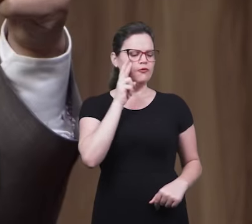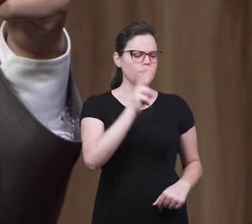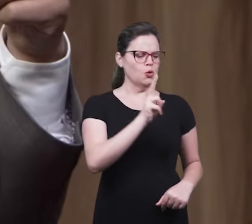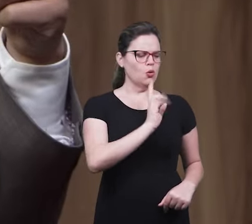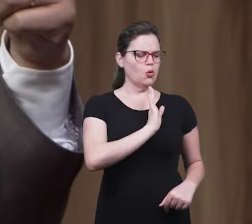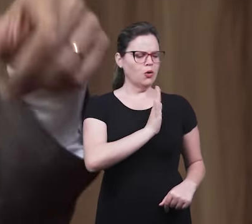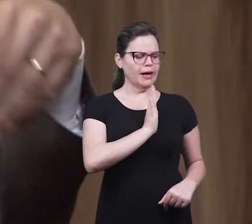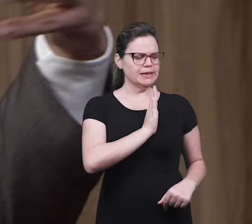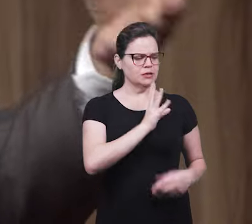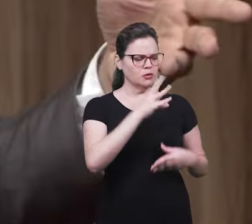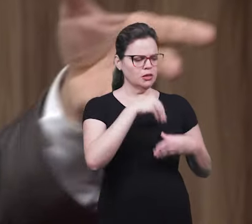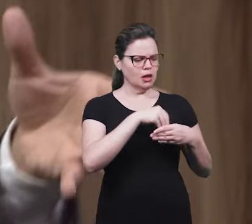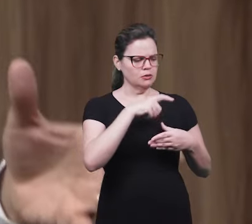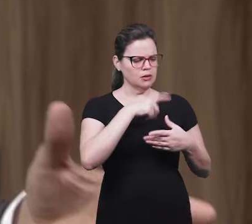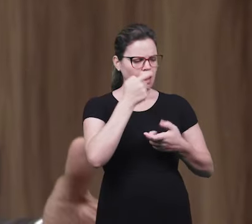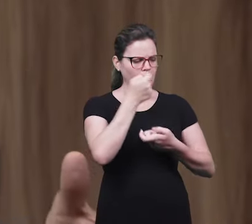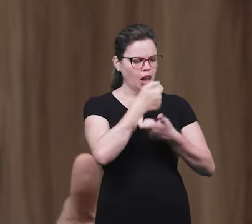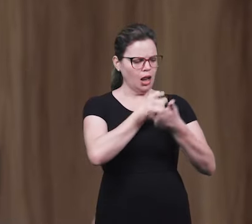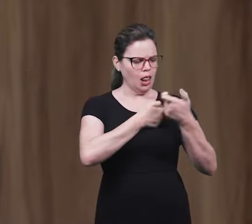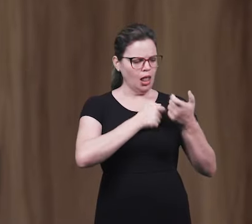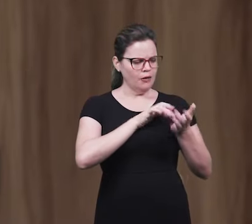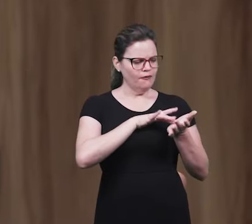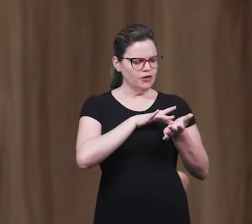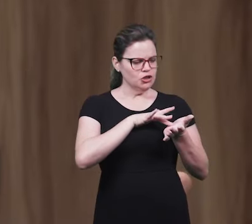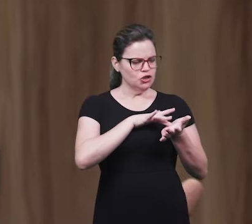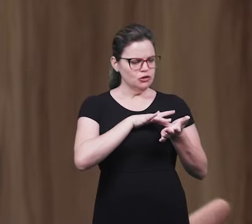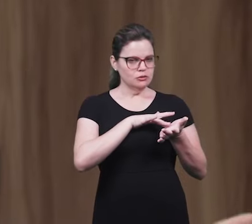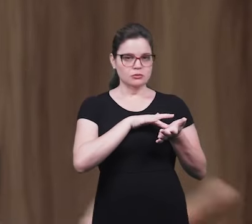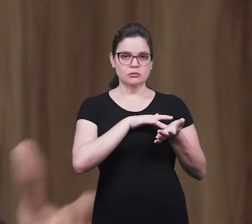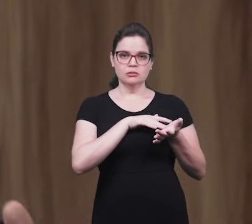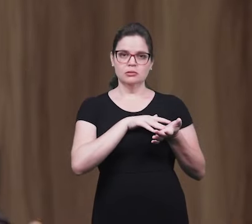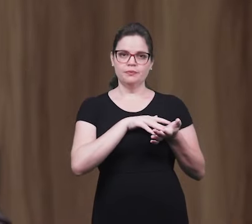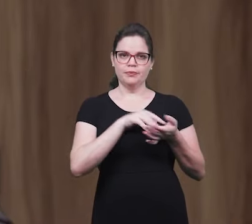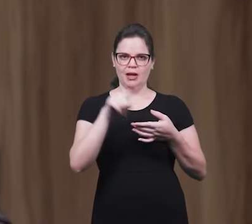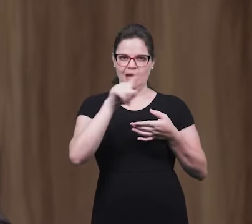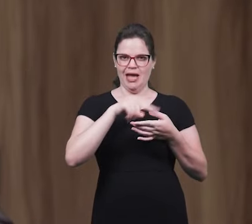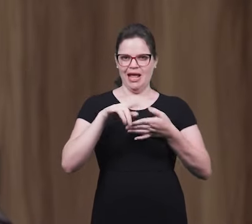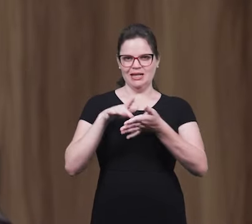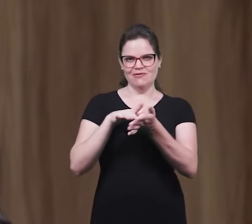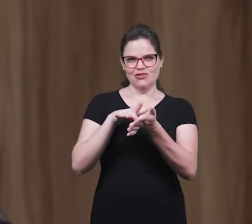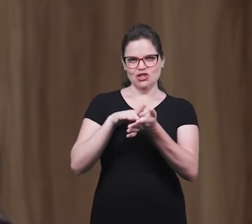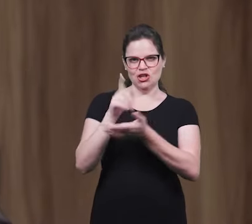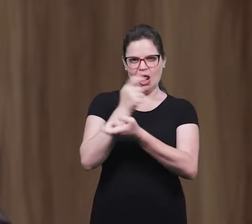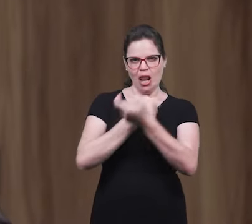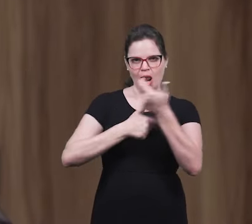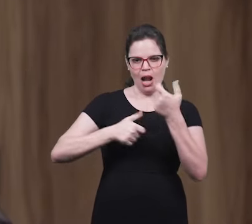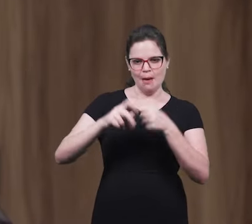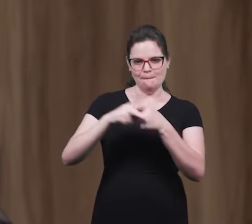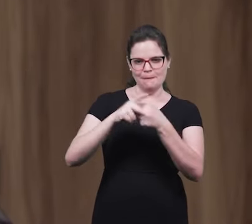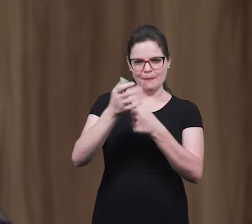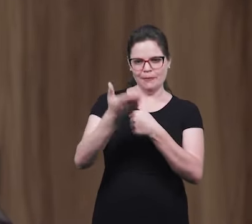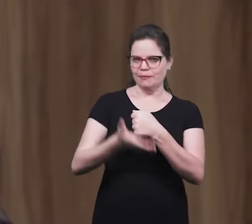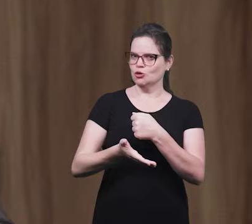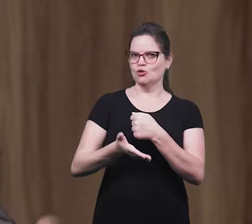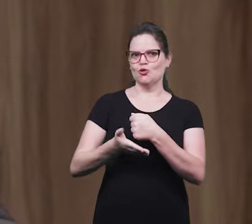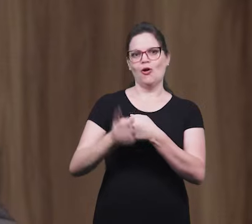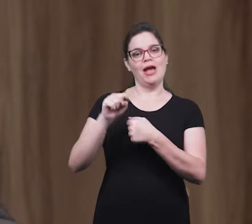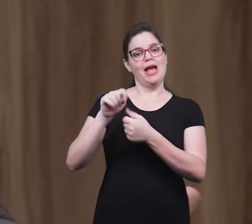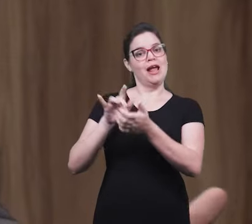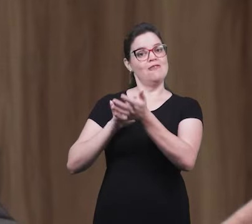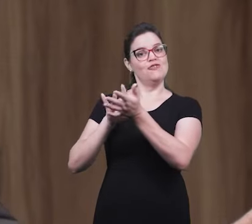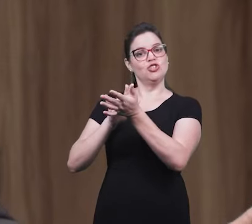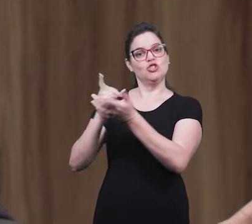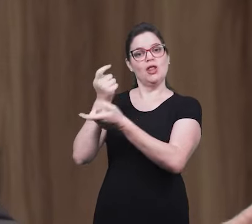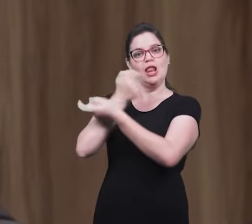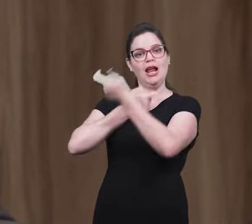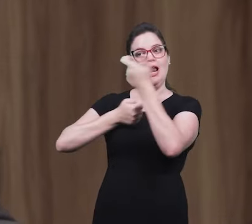combinaram algo para enganar Pedro, mas eles não estavam enganando Pedro. Eles estavam mentindo ao Espírito Santo. E ninguém pode mentir ao Espírito Santo, porque o Espírito